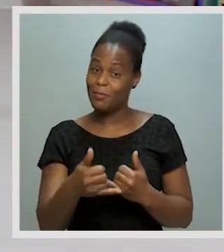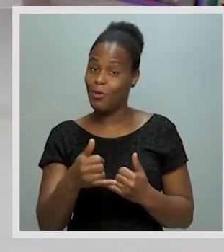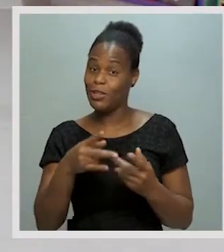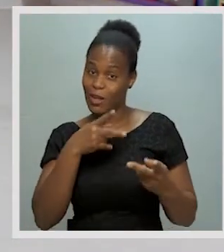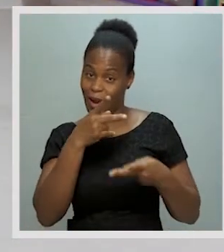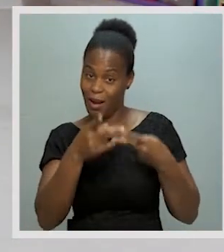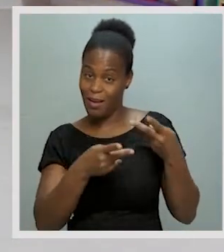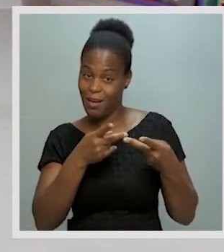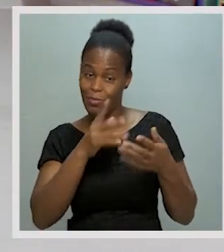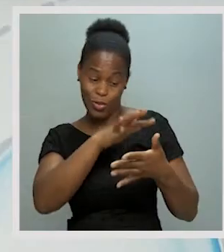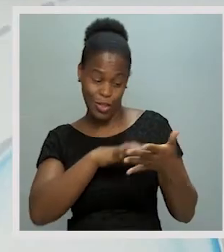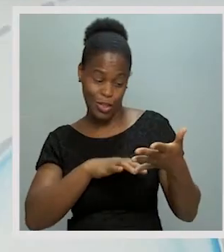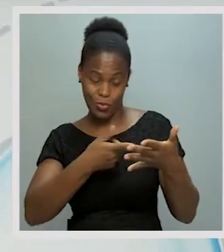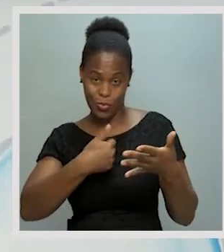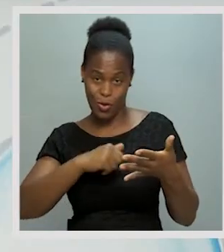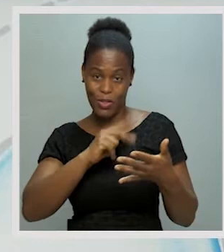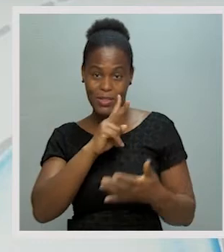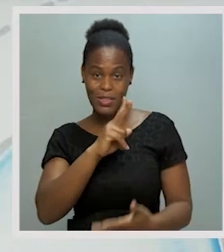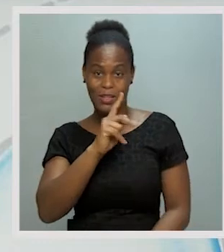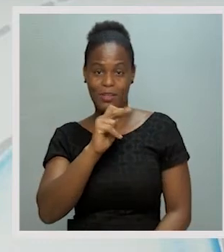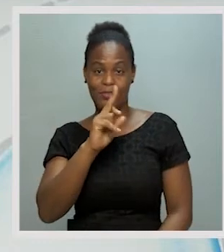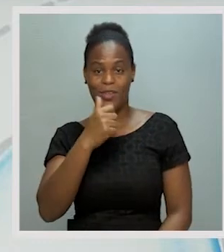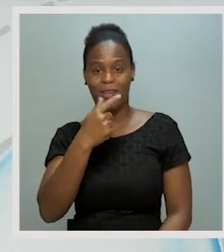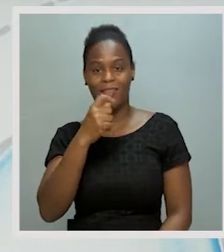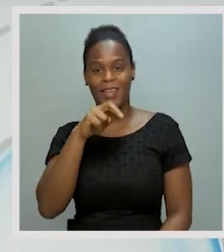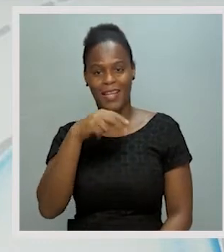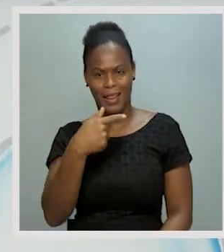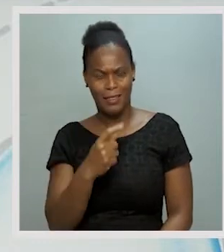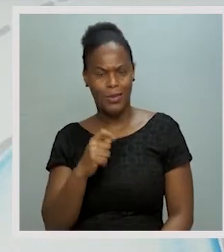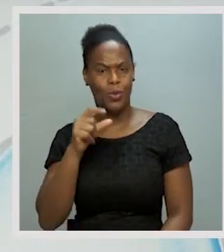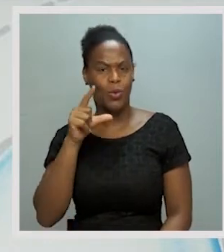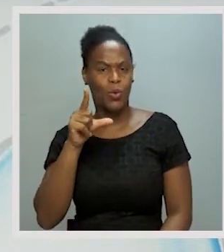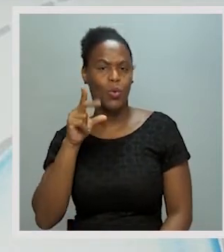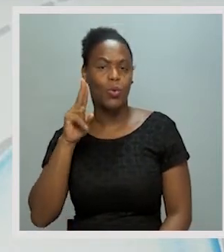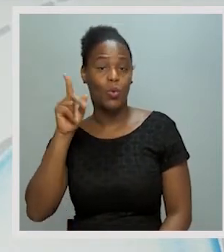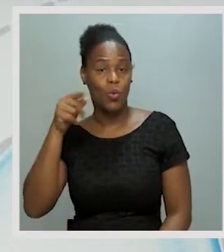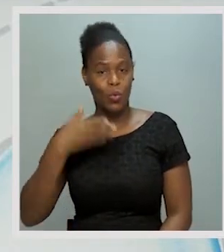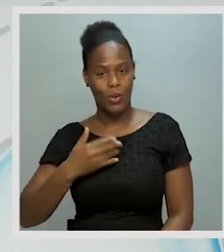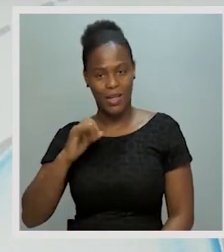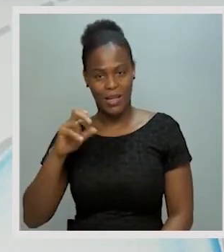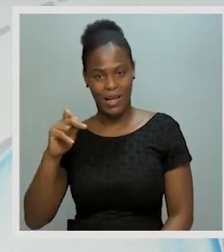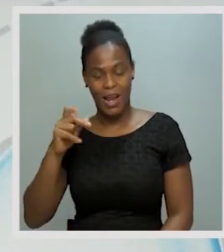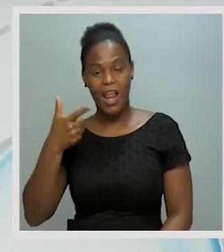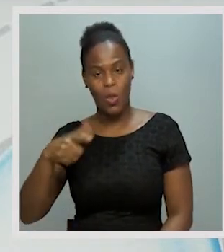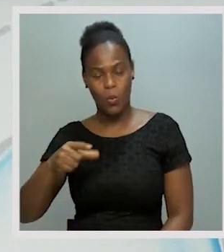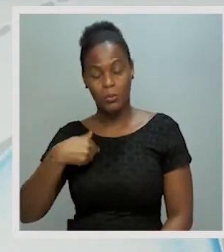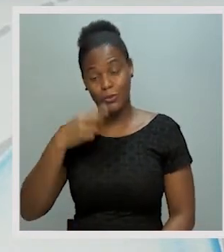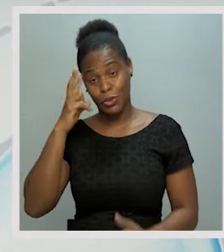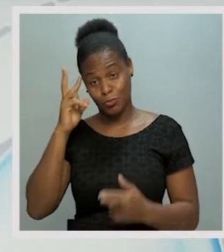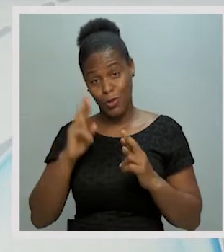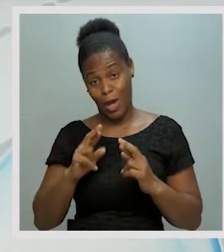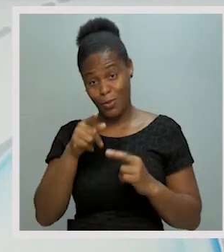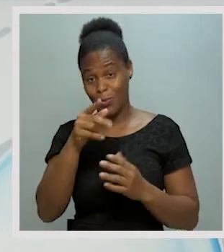Depois de termos analisado o nosso texto, A Vertente Lúdica da Língua, eu espero que vocês tenham gostado do